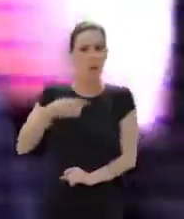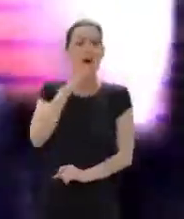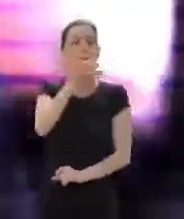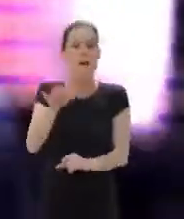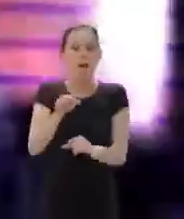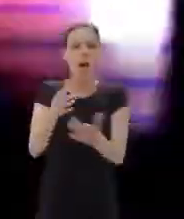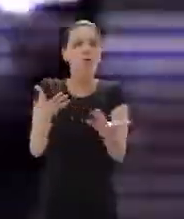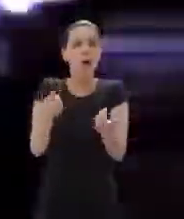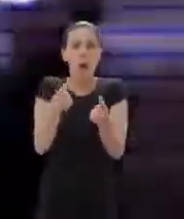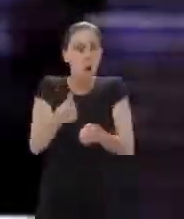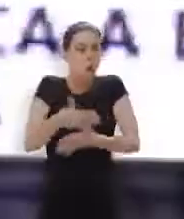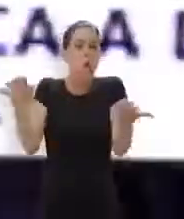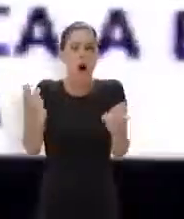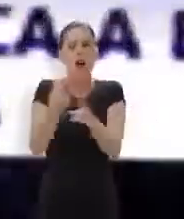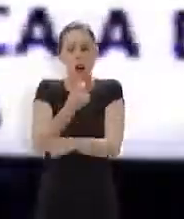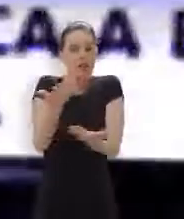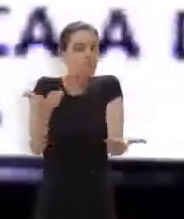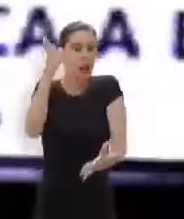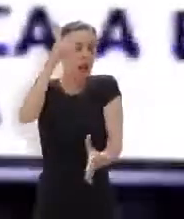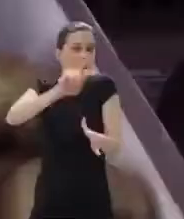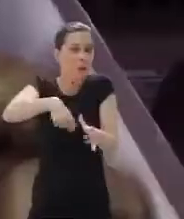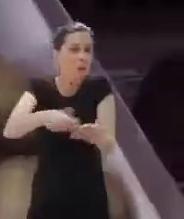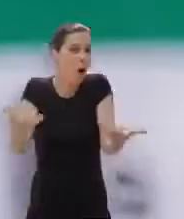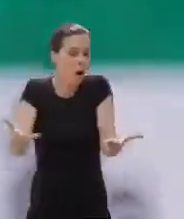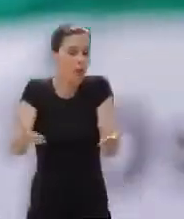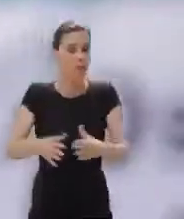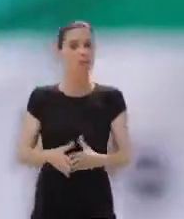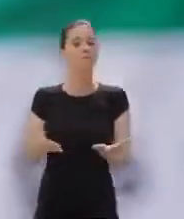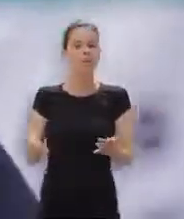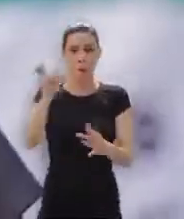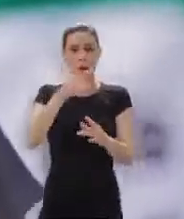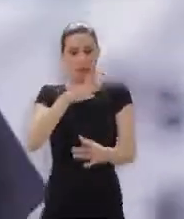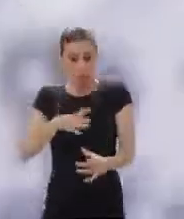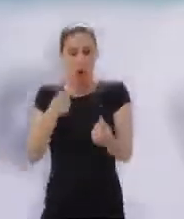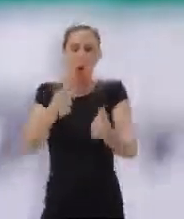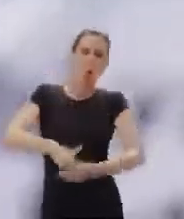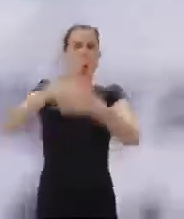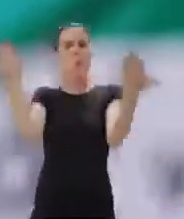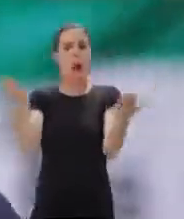não ter enviar para comprar leite em pó